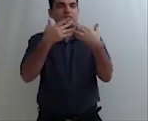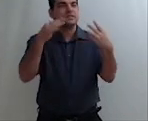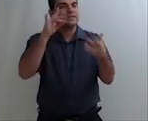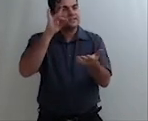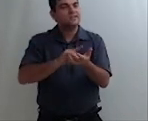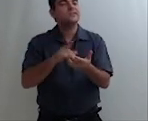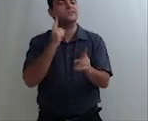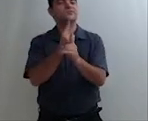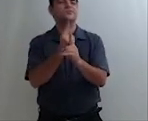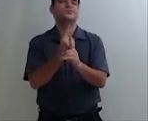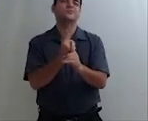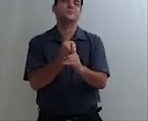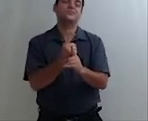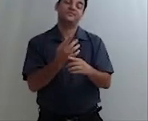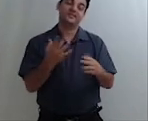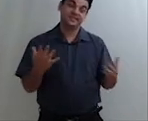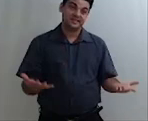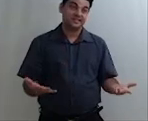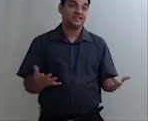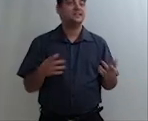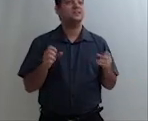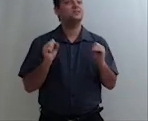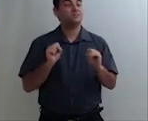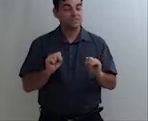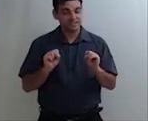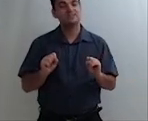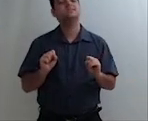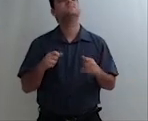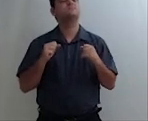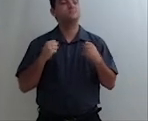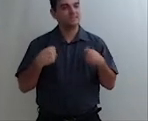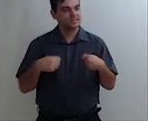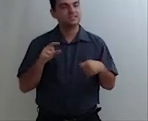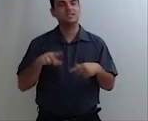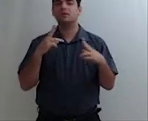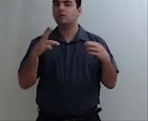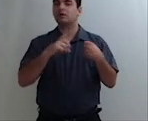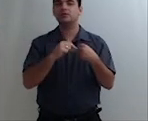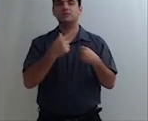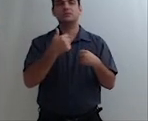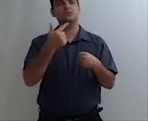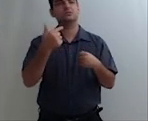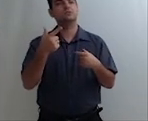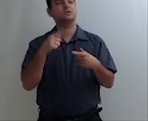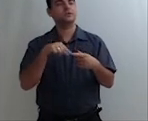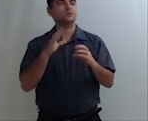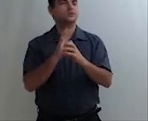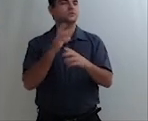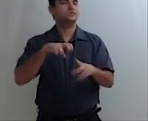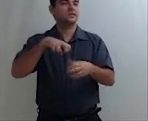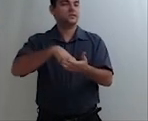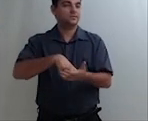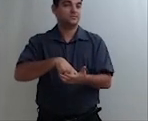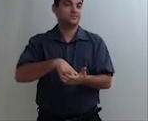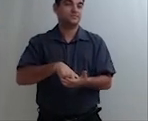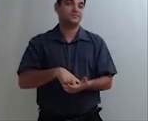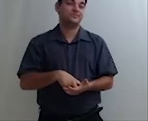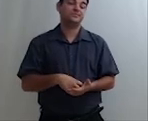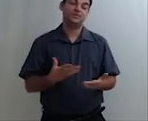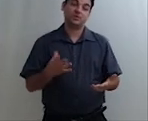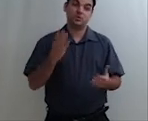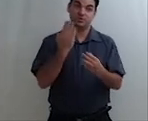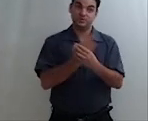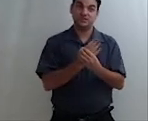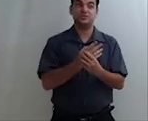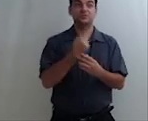circunstâncias que demonstram a necessidade da medida extrema nos termos do artigo 312 seguintes do quadro processo penal segundo se deente dos autos